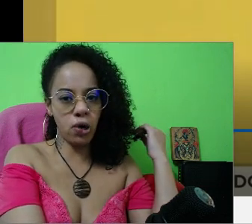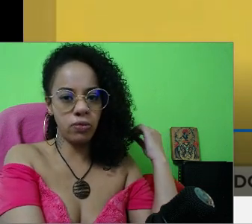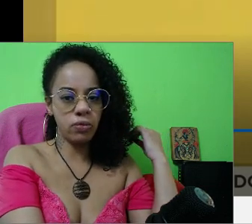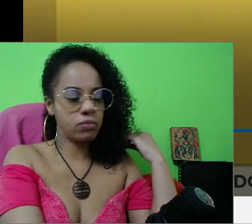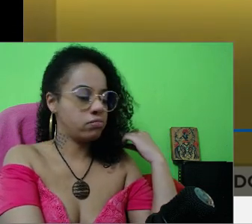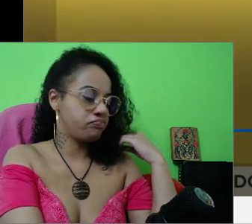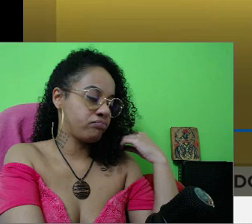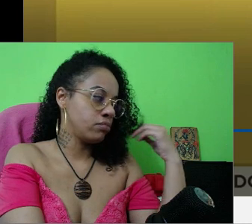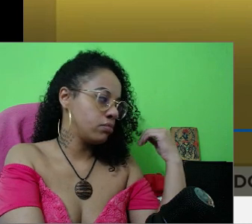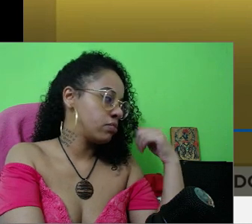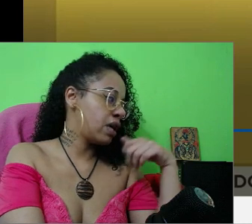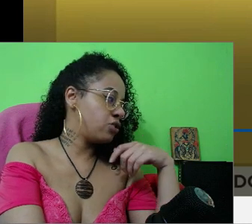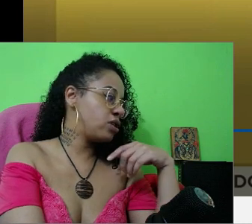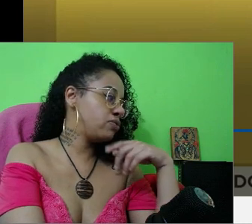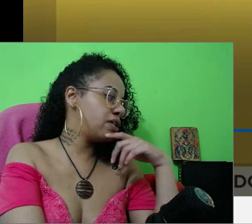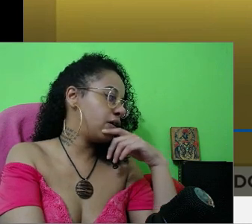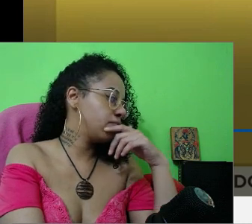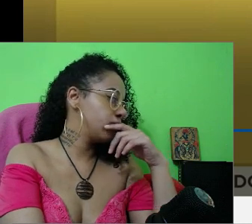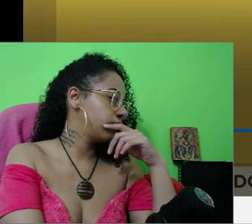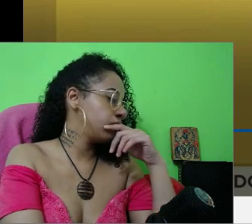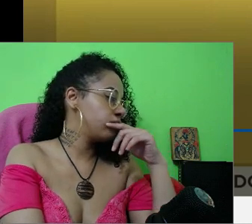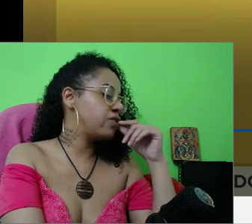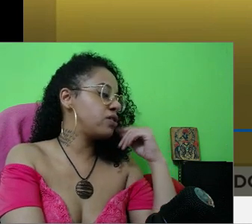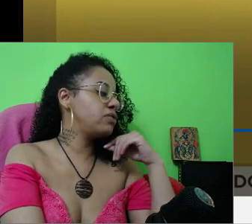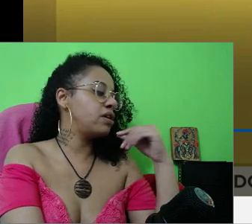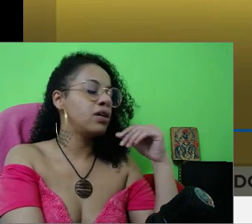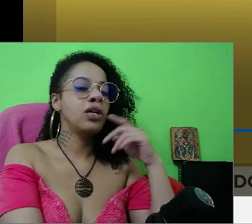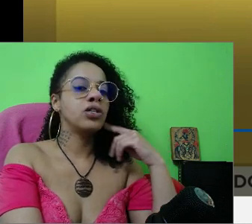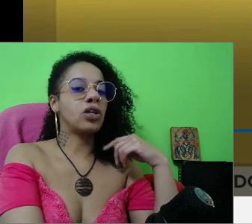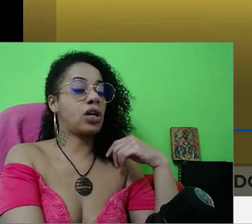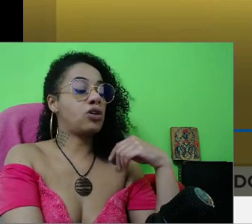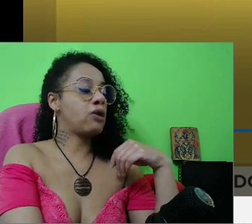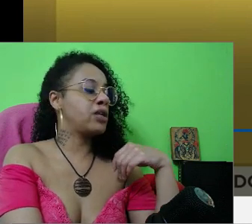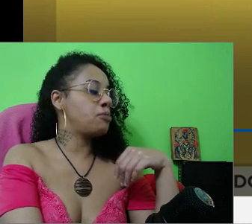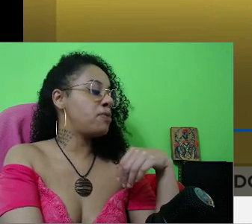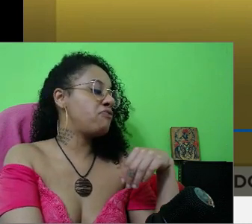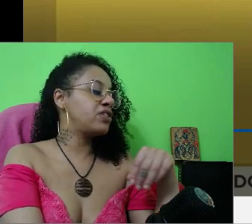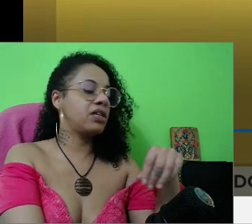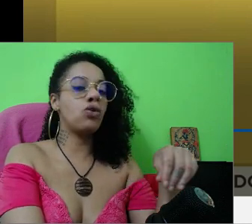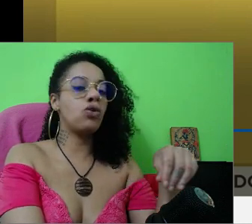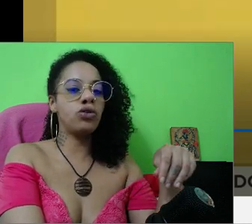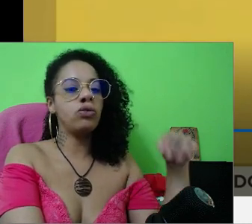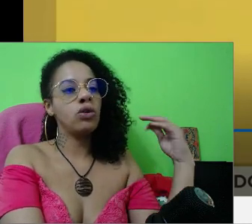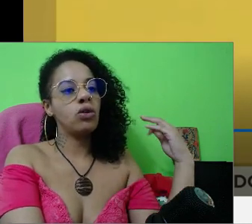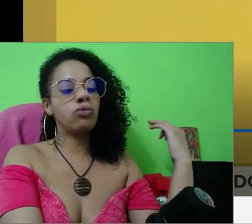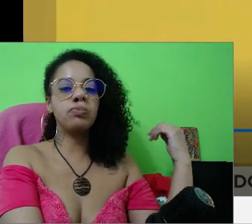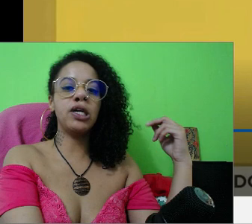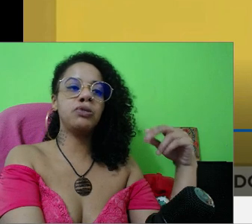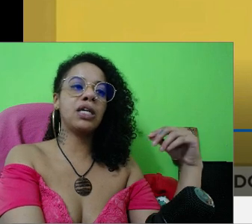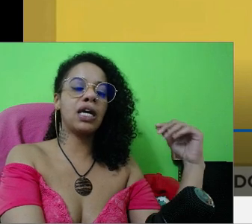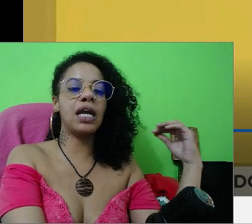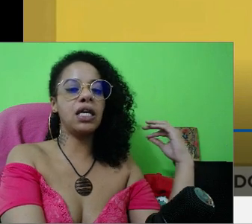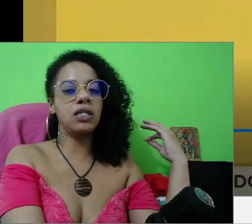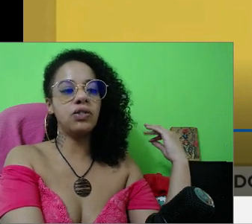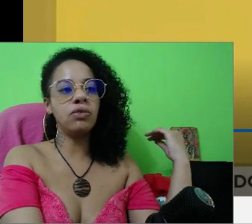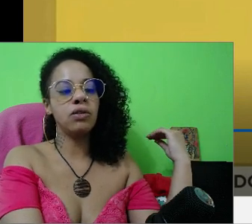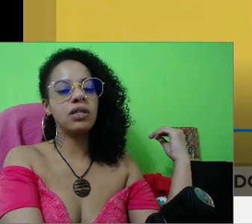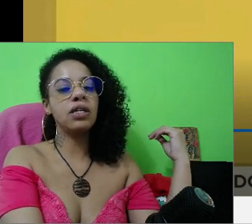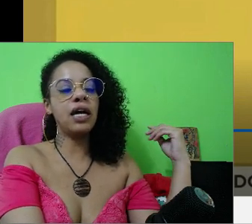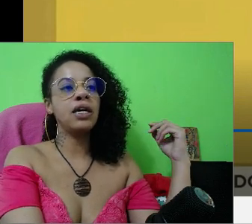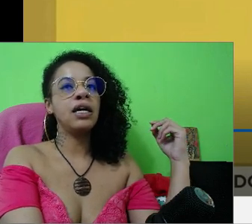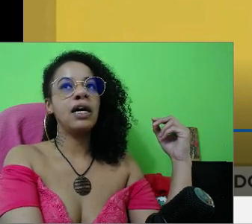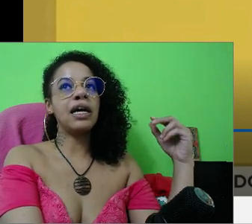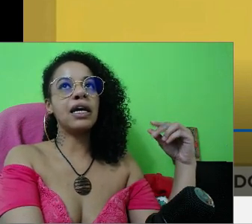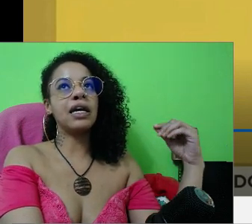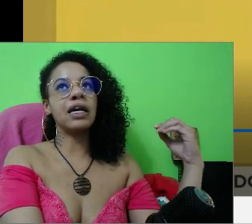que aconteceu deu bom aí já não sei eu já não sei só tem que tomar cuidado para não fazer couro com os mesmos que querem isso